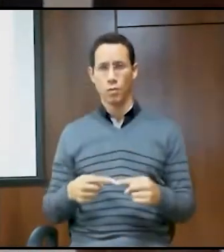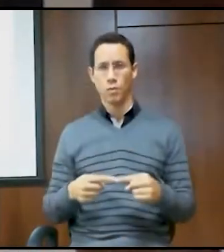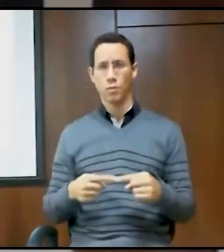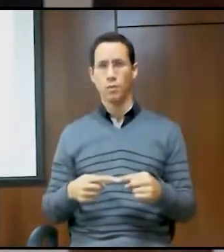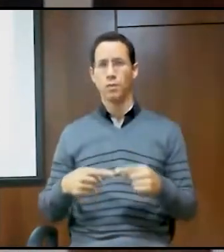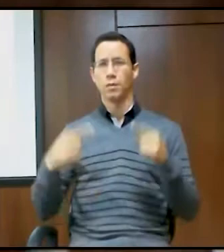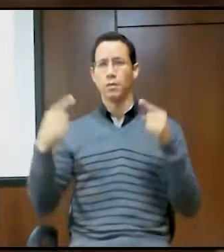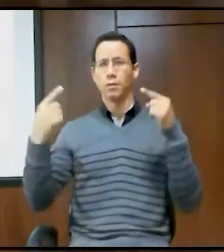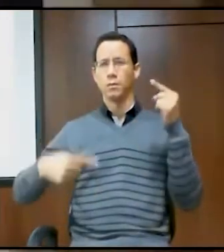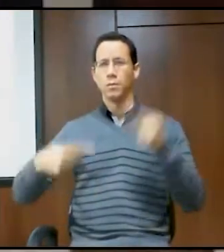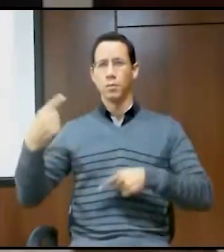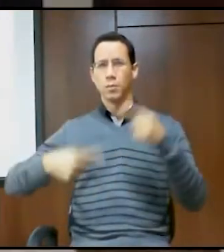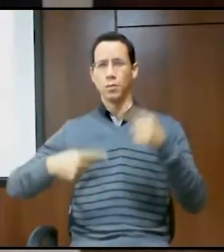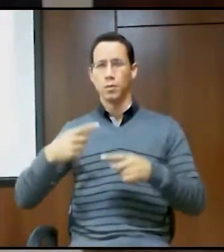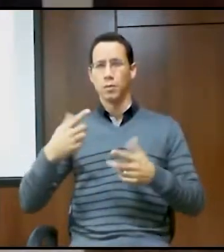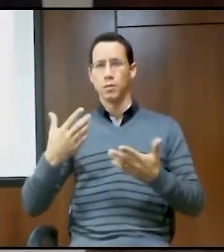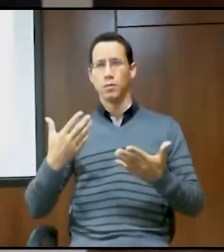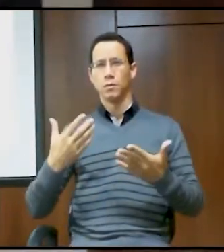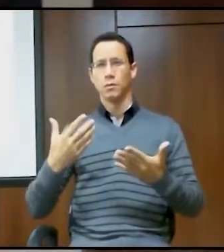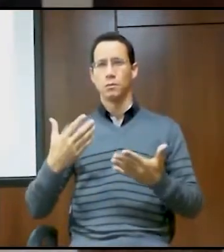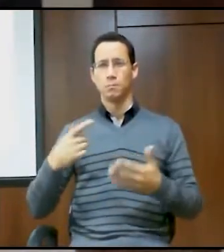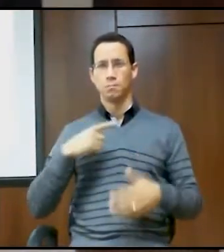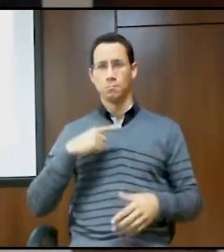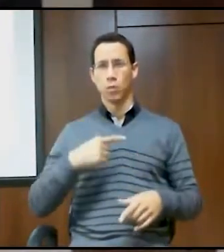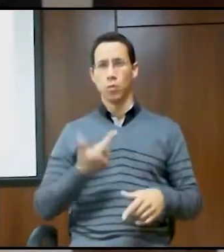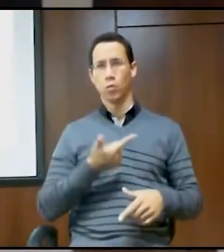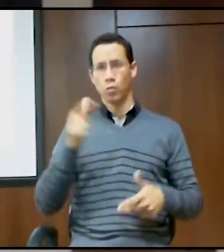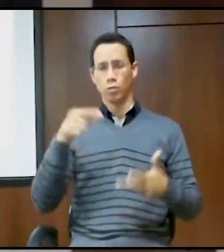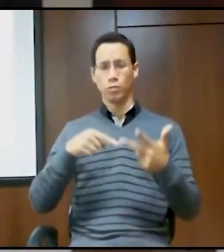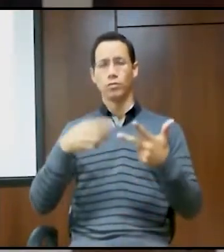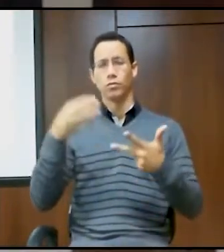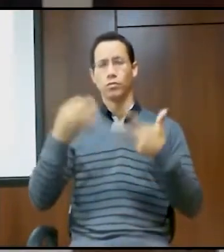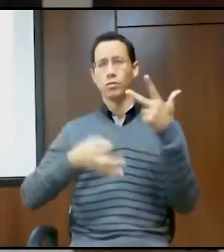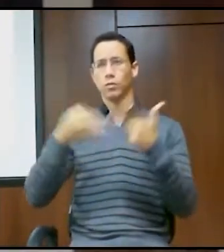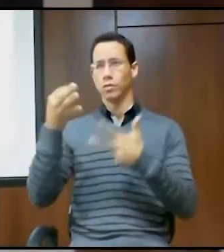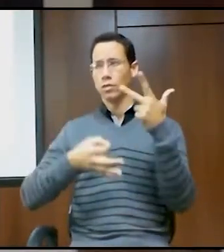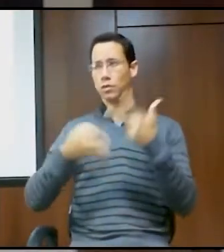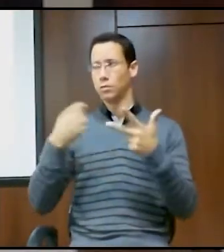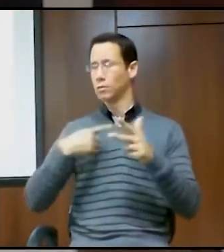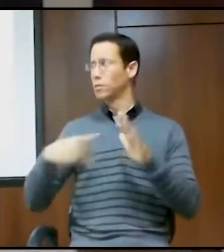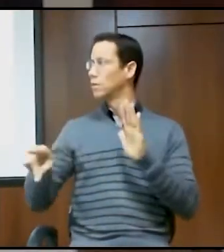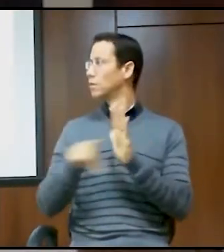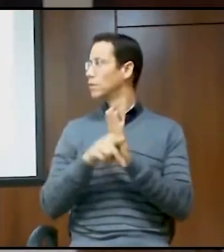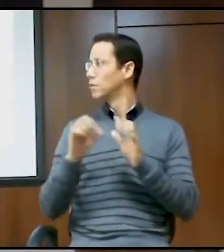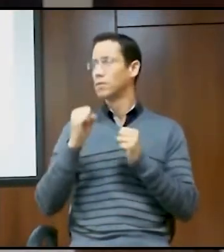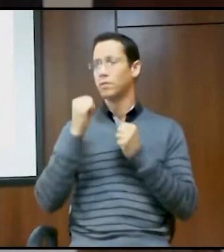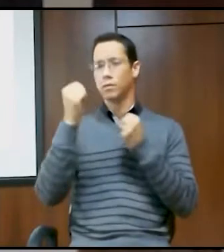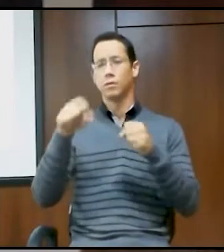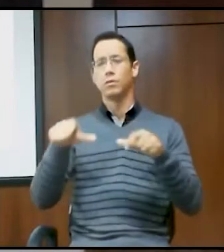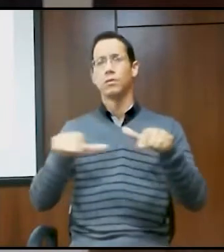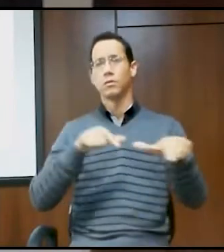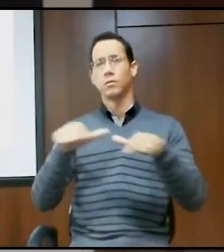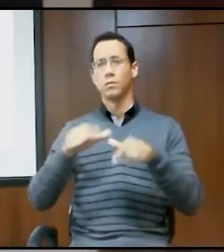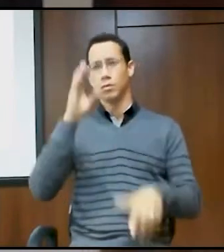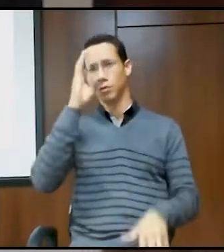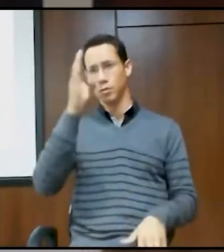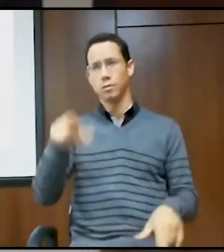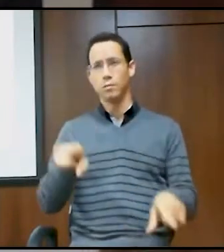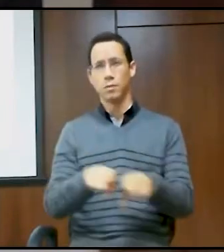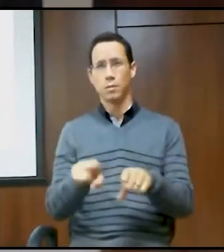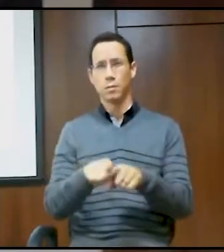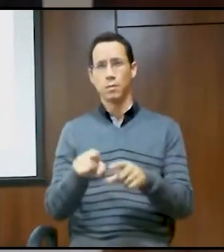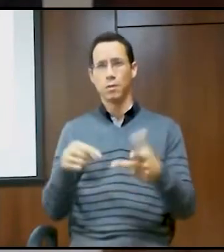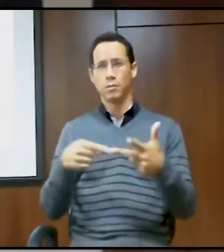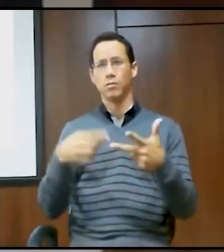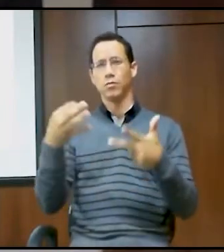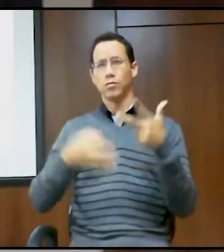de políticas públicas, também tem um lado do Poder Judiciário. Eu falo isso por ser um membro da Defensoria Pública e trabalhar também diretamente com o sistema de